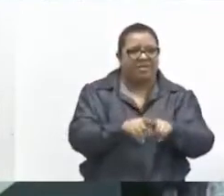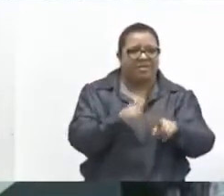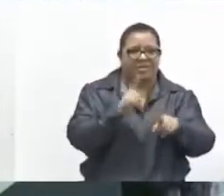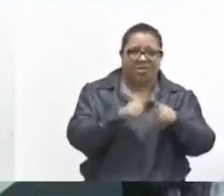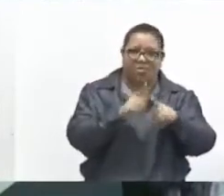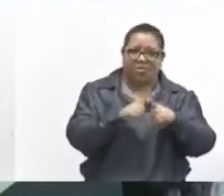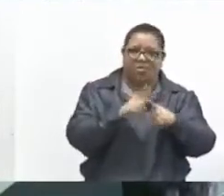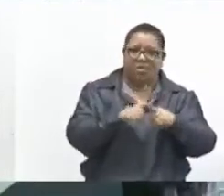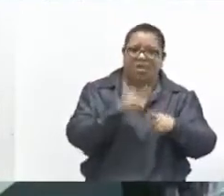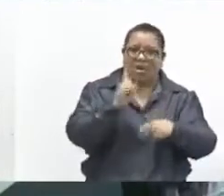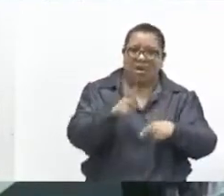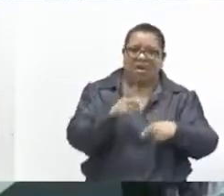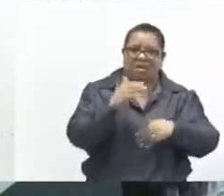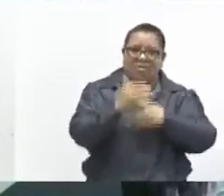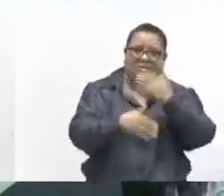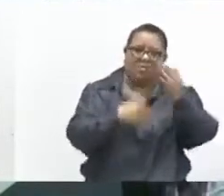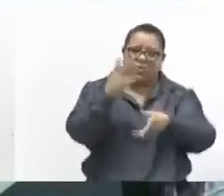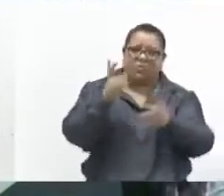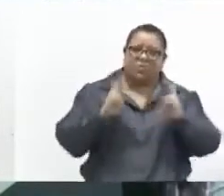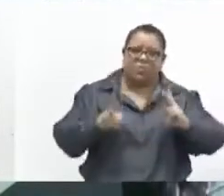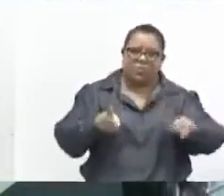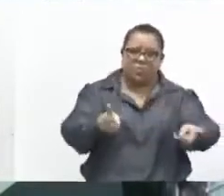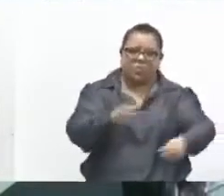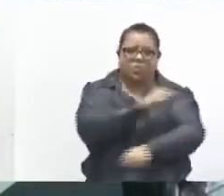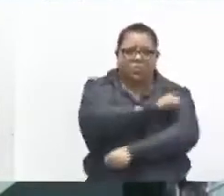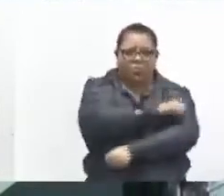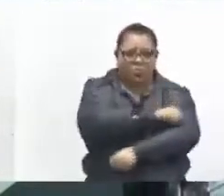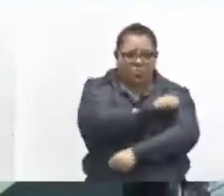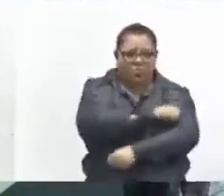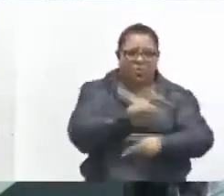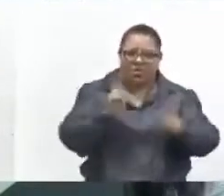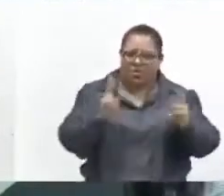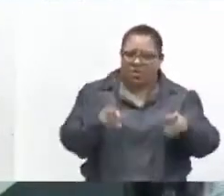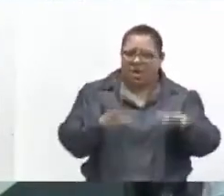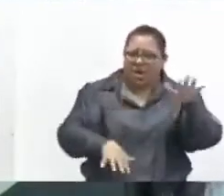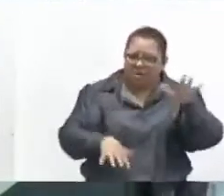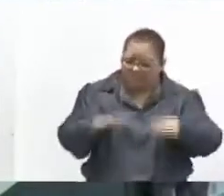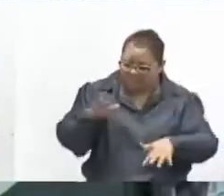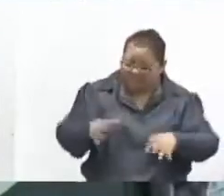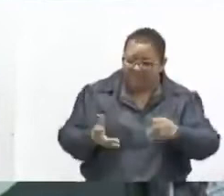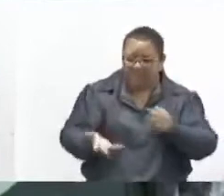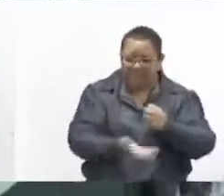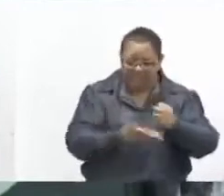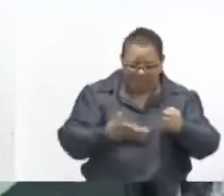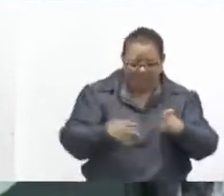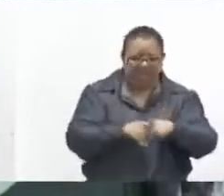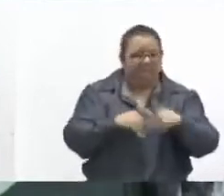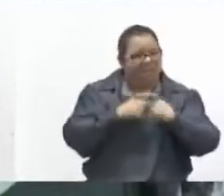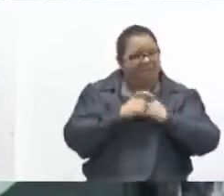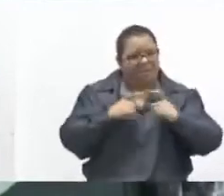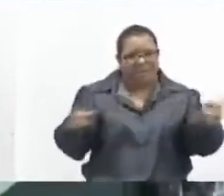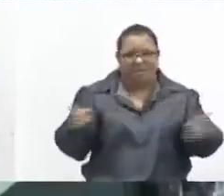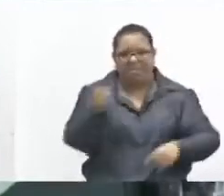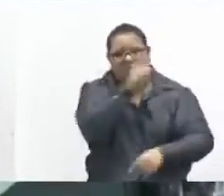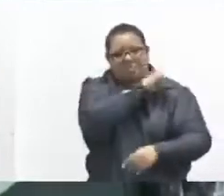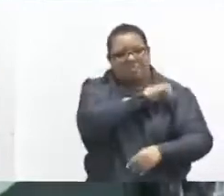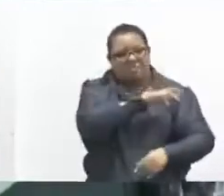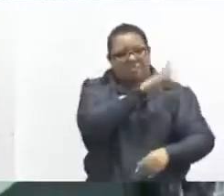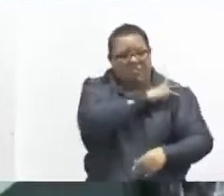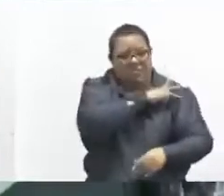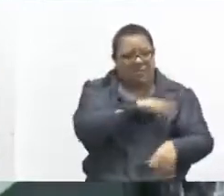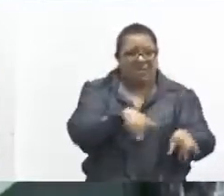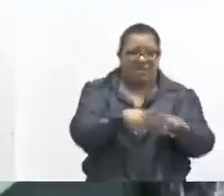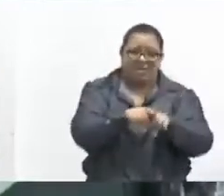isso perpassa pela continuidade e a permanência do estudante, que muitas vezes na rede básica é bem maior que no ensino médio, né, que passa por